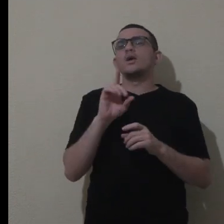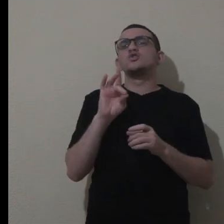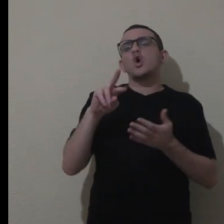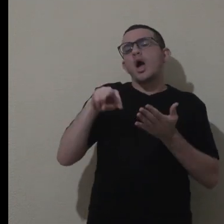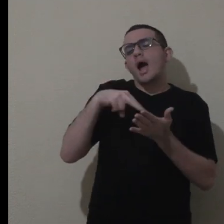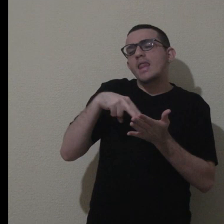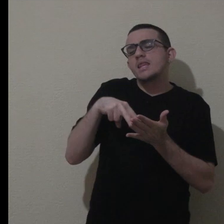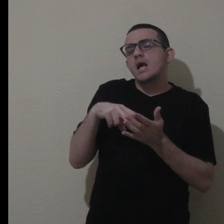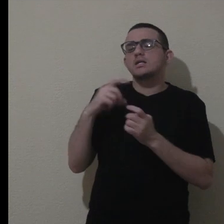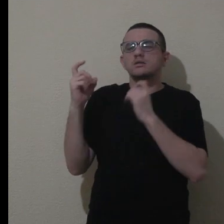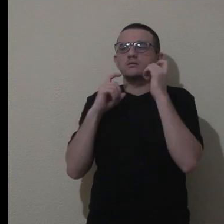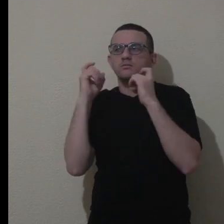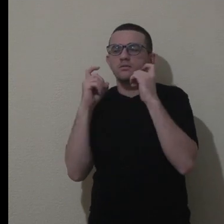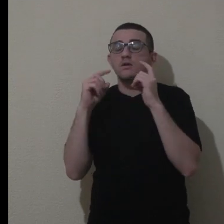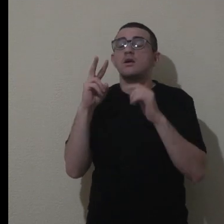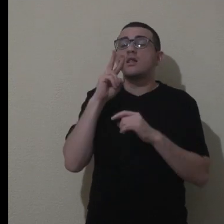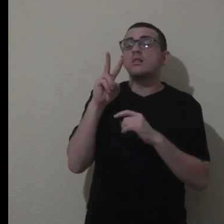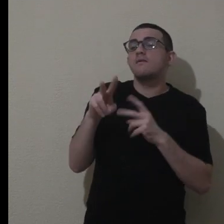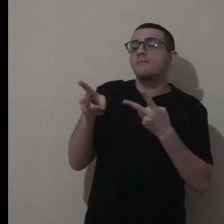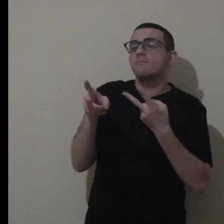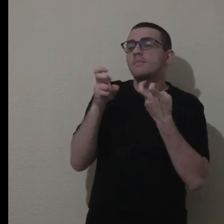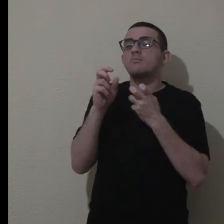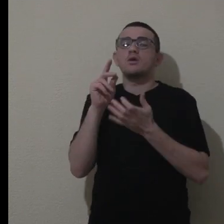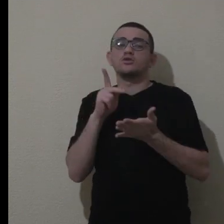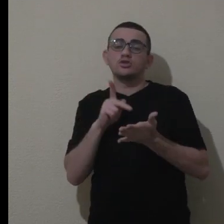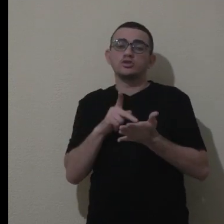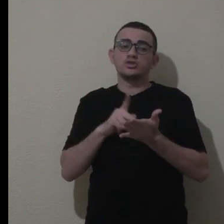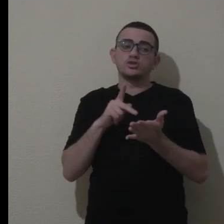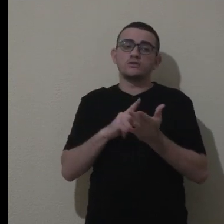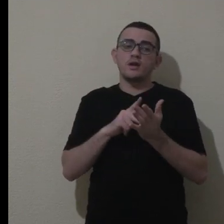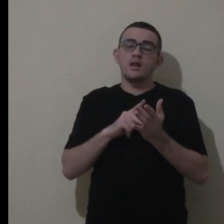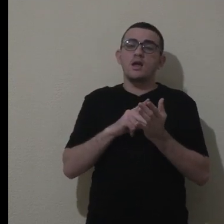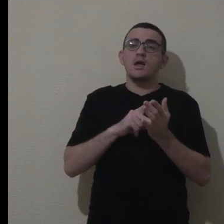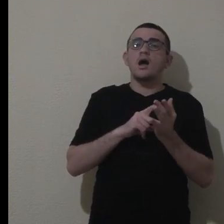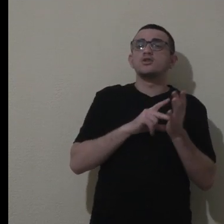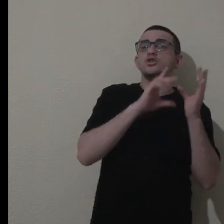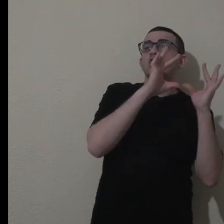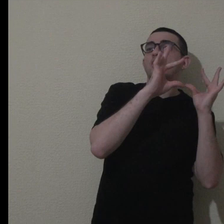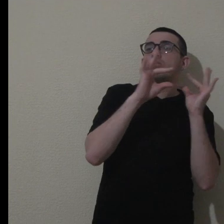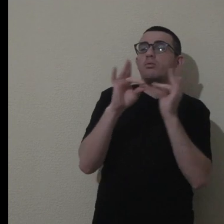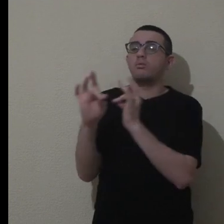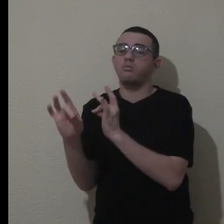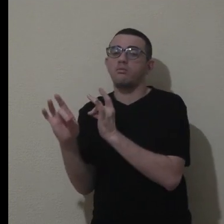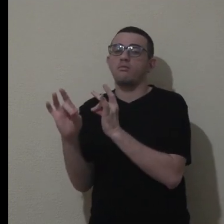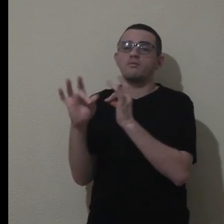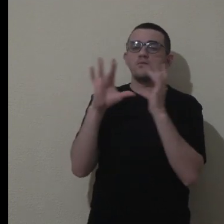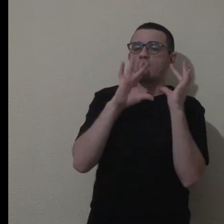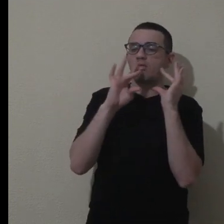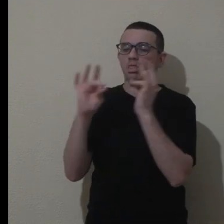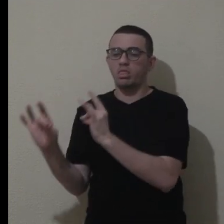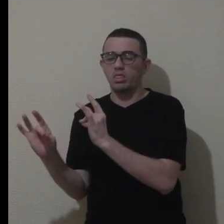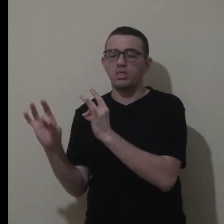dança, que foi muito preocupante, que eles viram que realmente o declínio cognitivo, o declínio não é